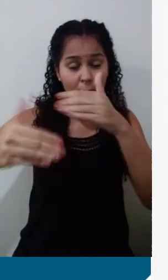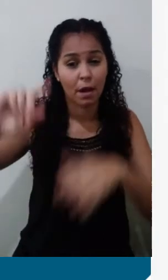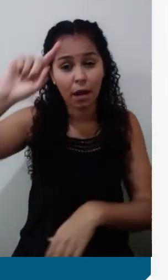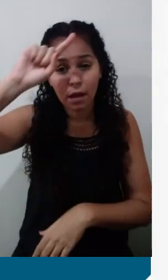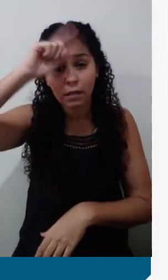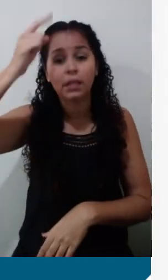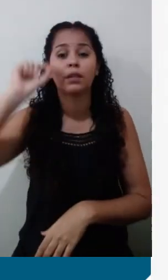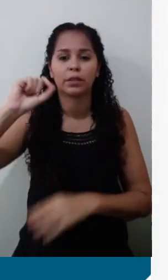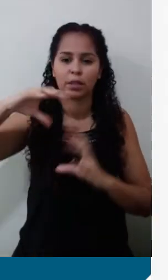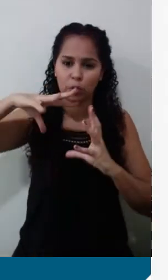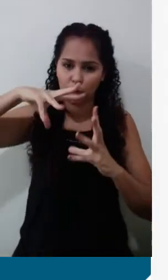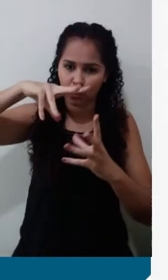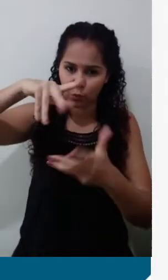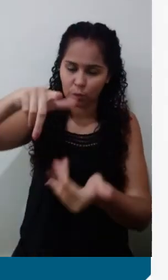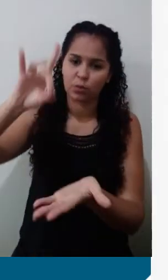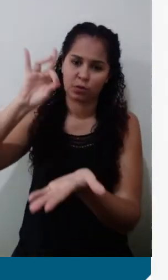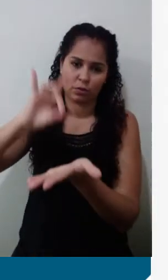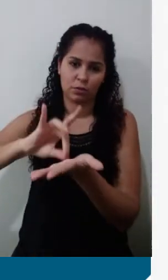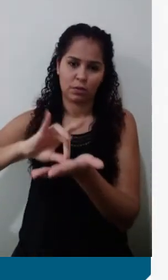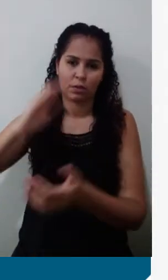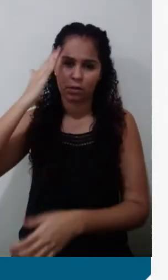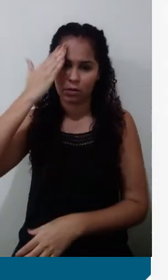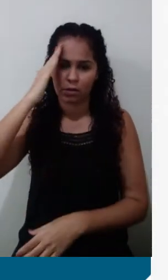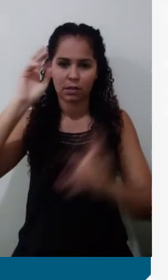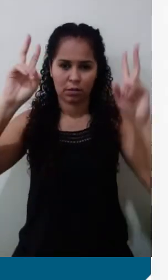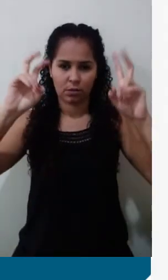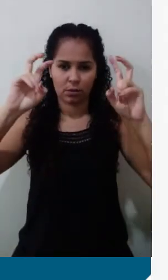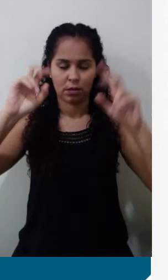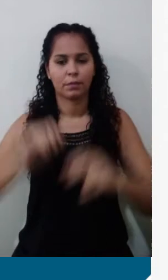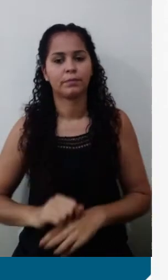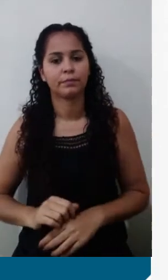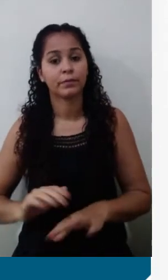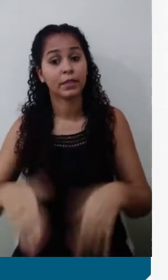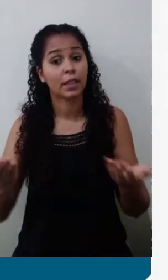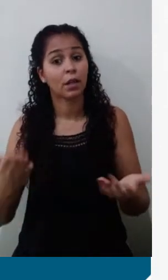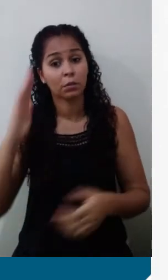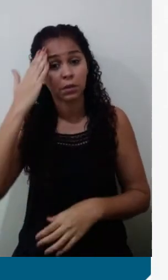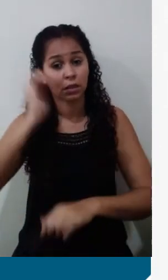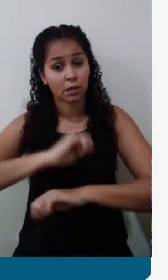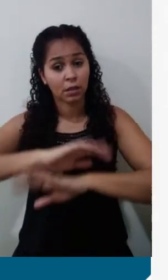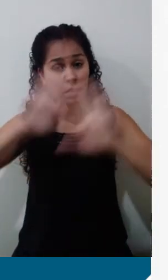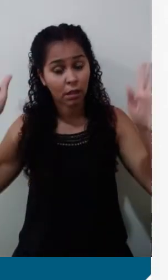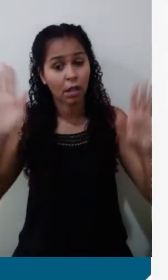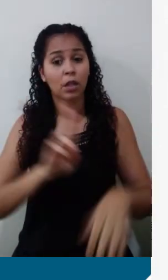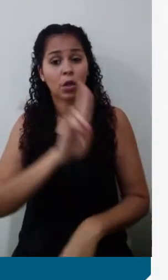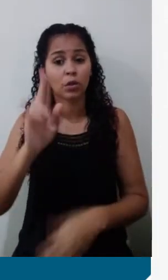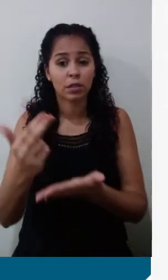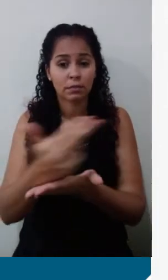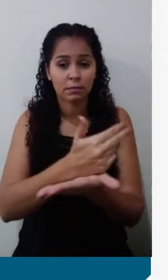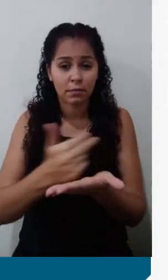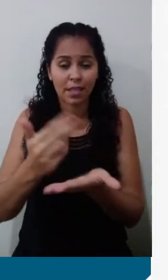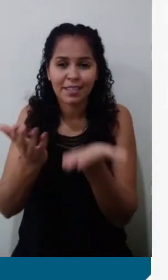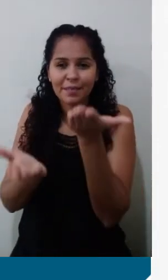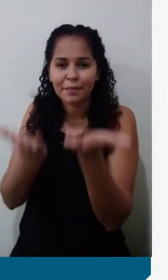essas ideias a partir do mundo real, a partir do modo como se compreende o tema. Então, para esclarecer essa balança que eu